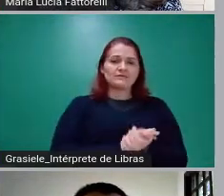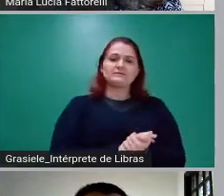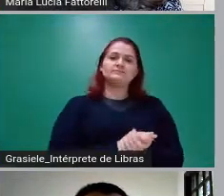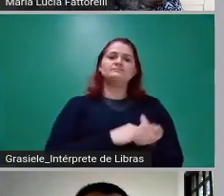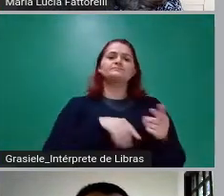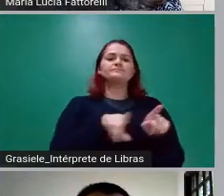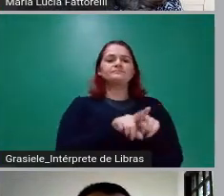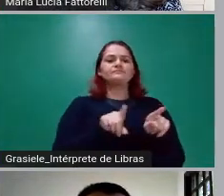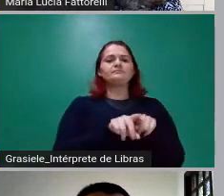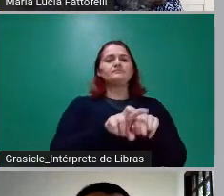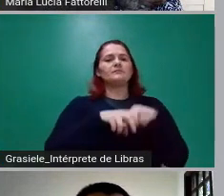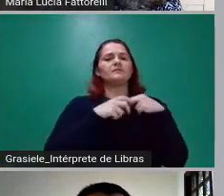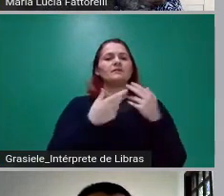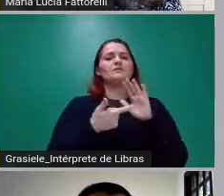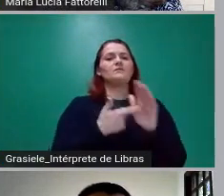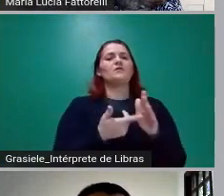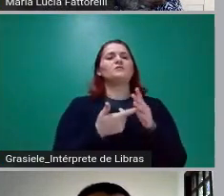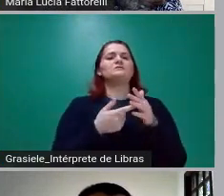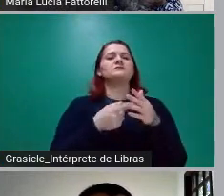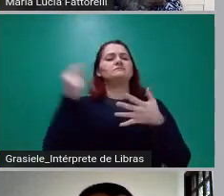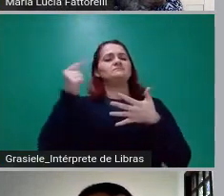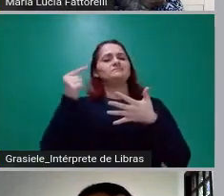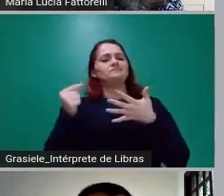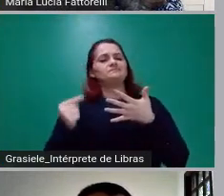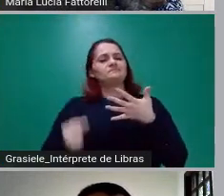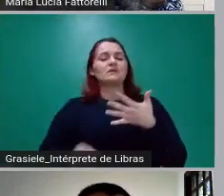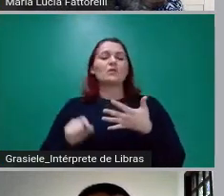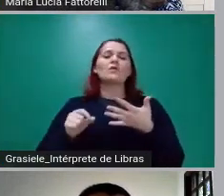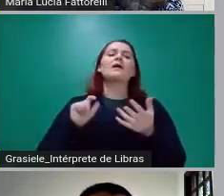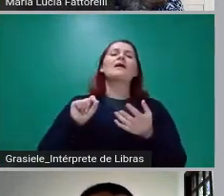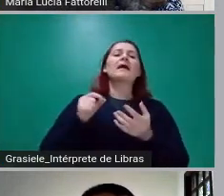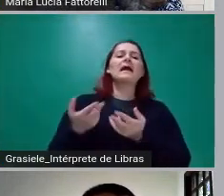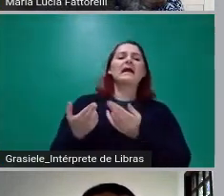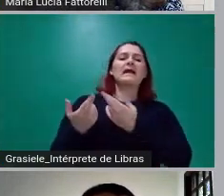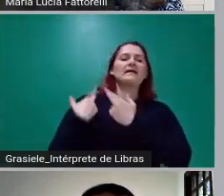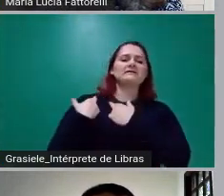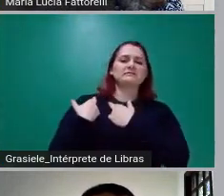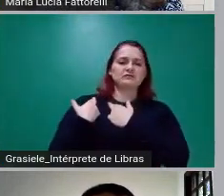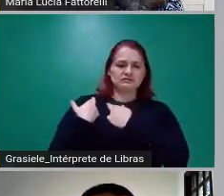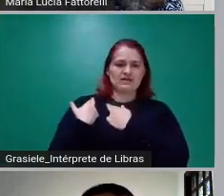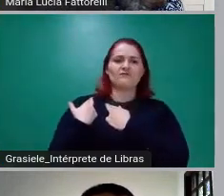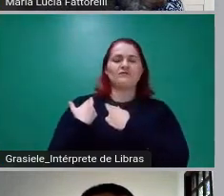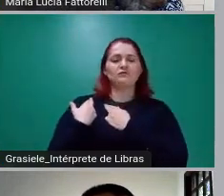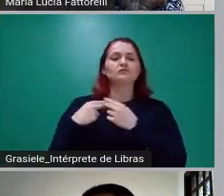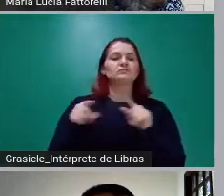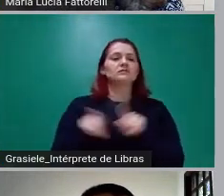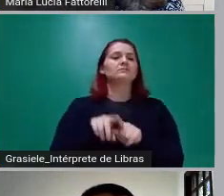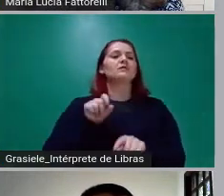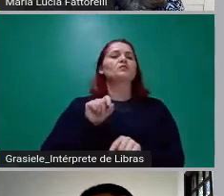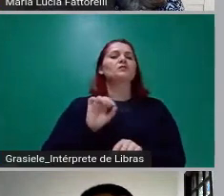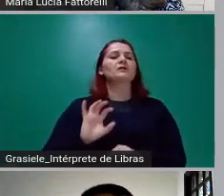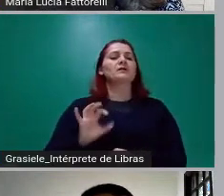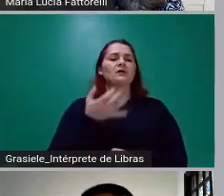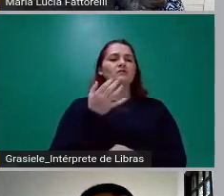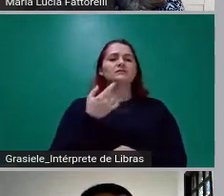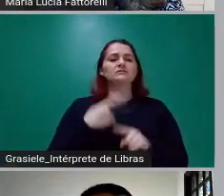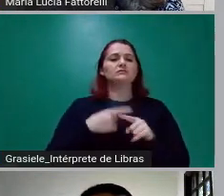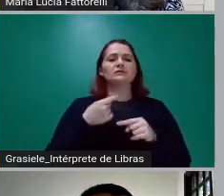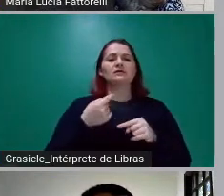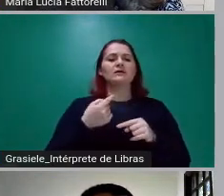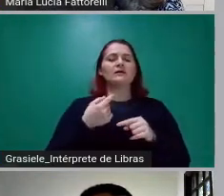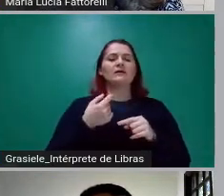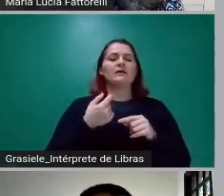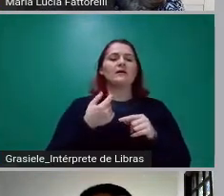alguns elementos relacionados a esse histórico de responsabilidade e do que acaba tornando ilegítima, mas não só ilegítima,